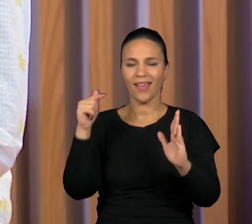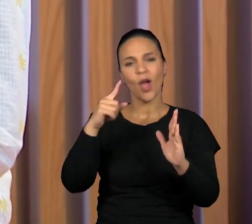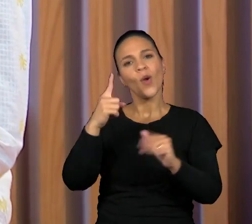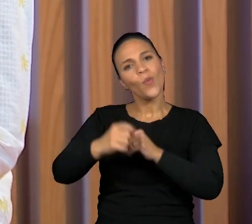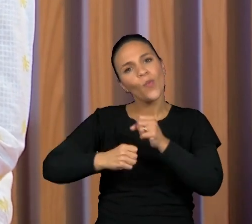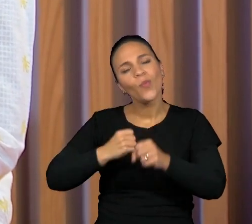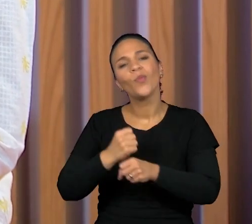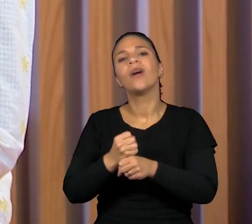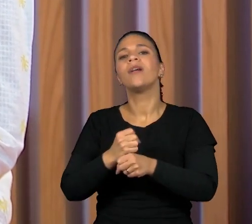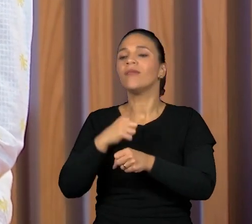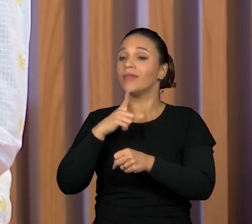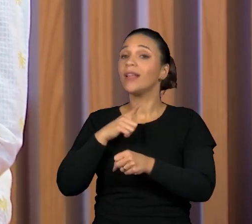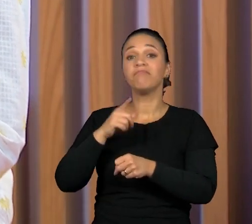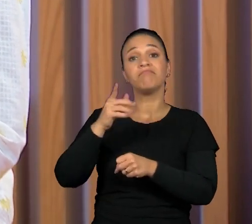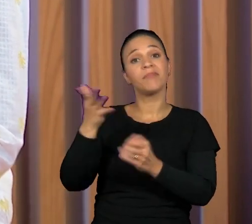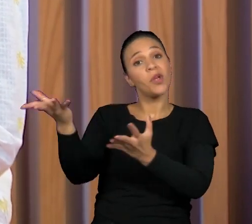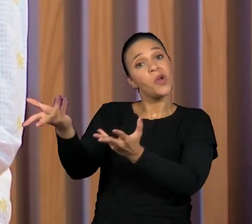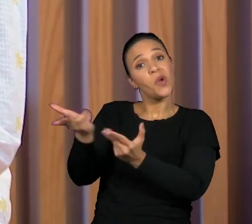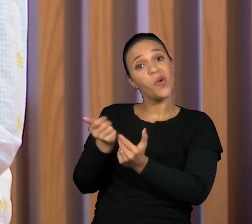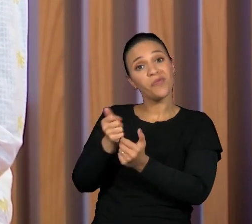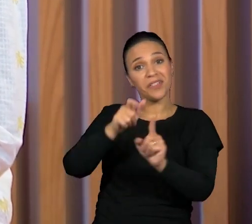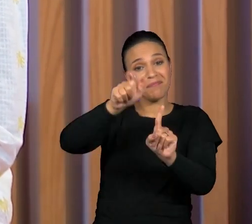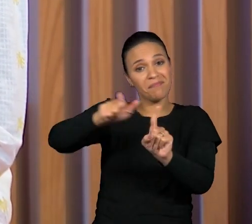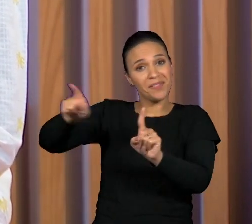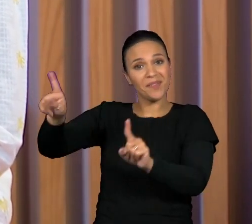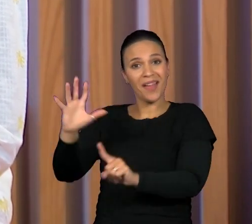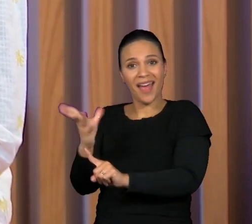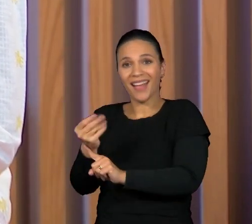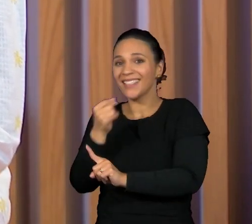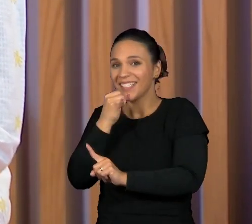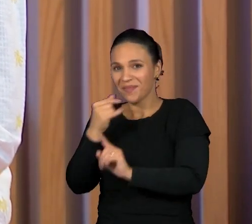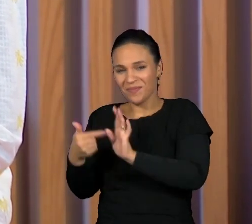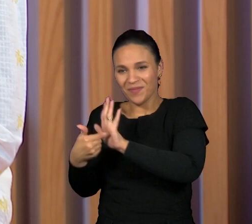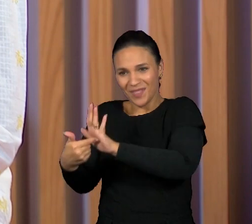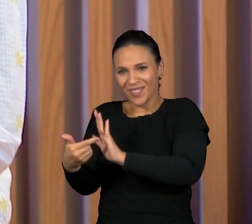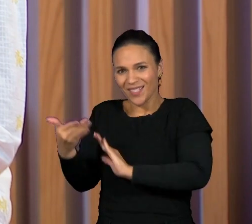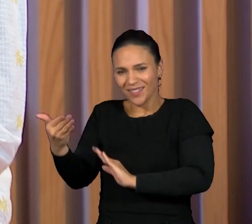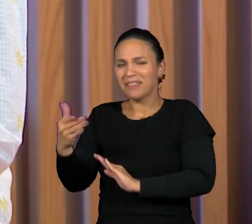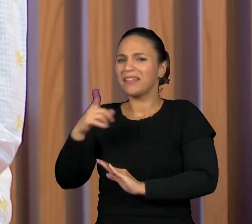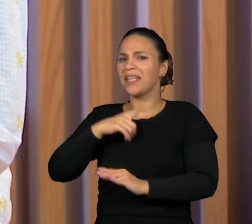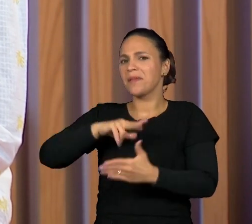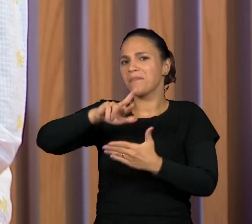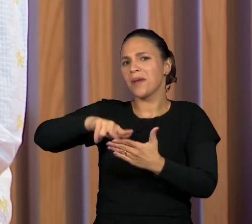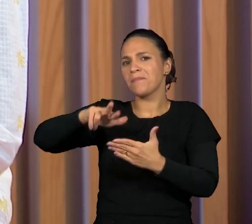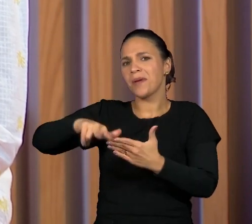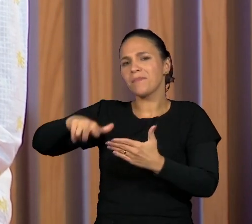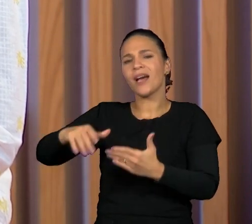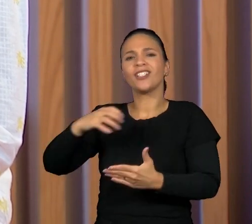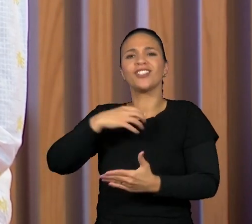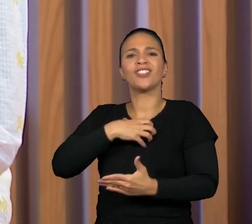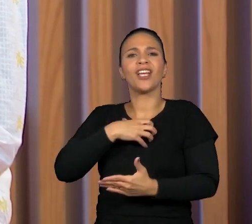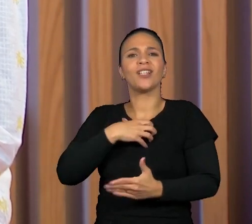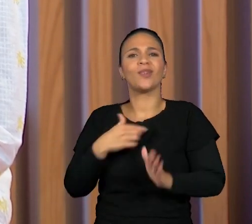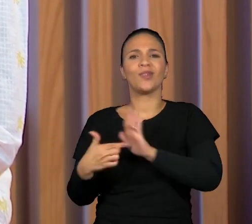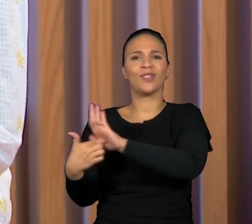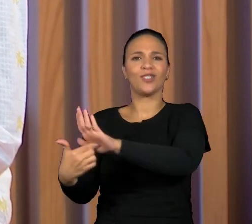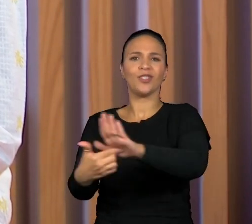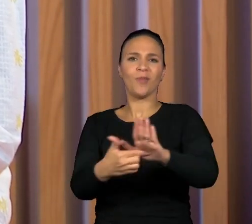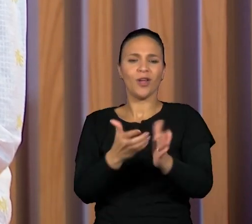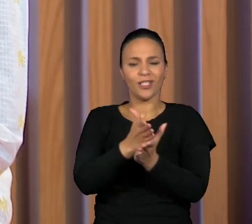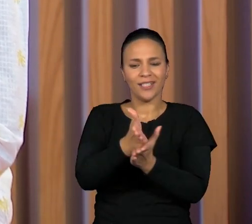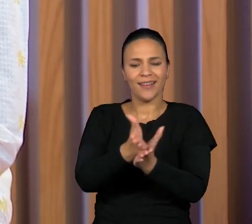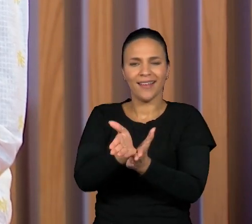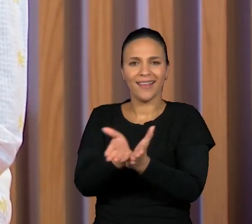e trazendo artistas como esses que a gente viu aqui, nas mais diversas manifestações e linguagens, né, da